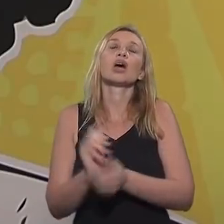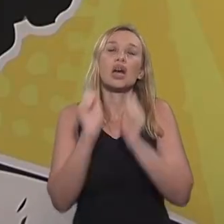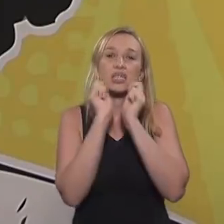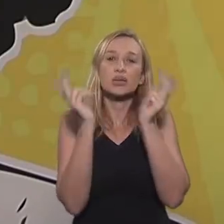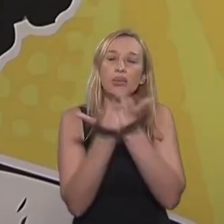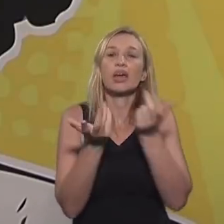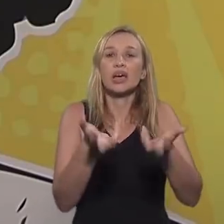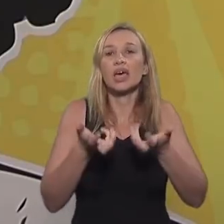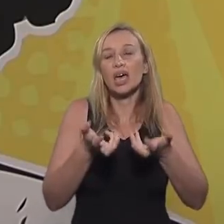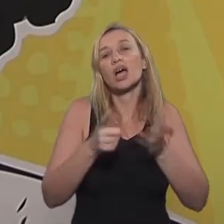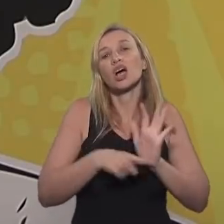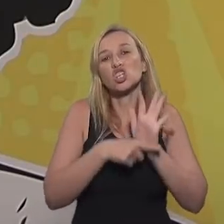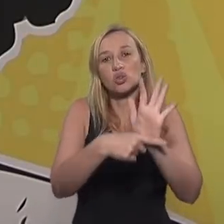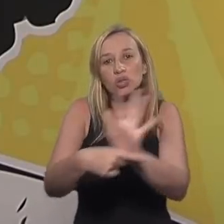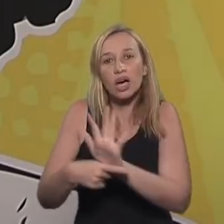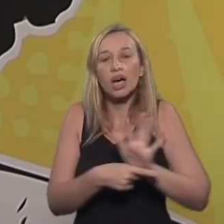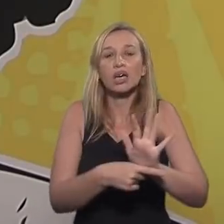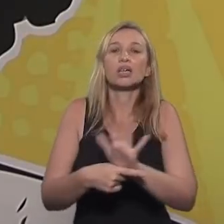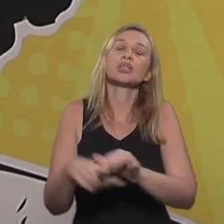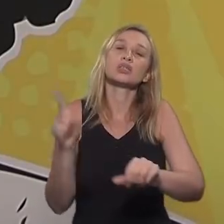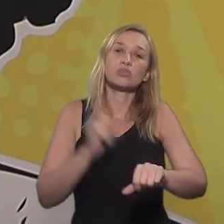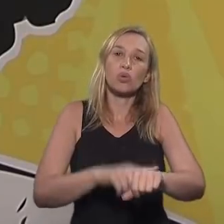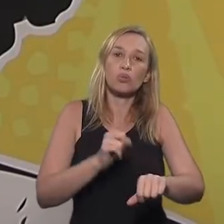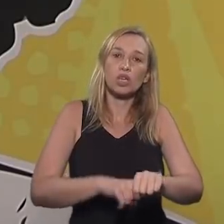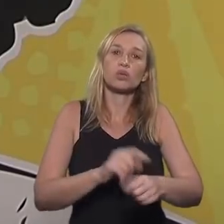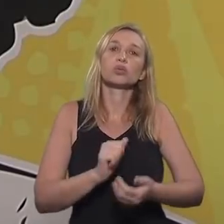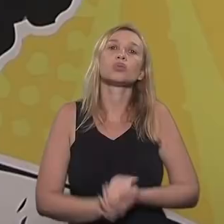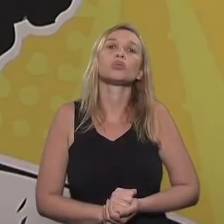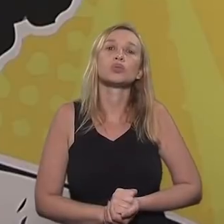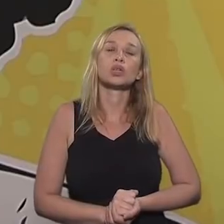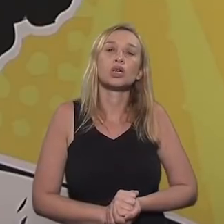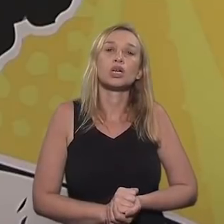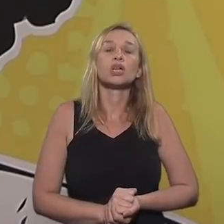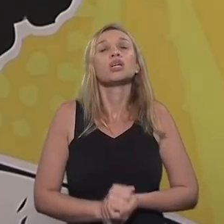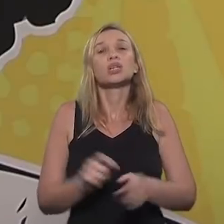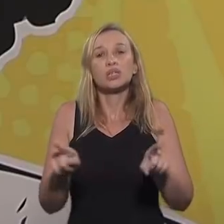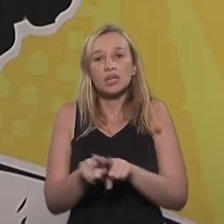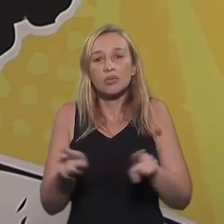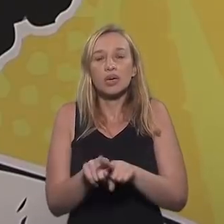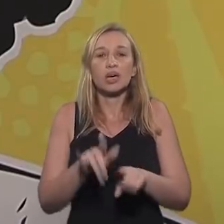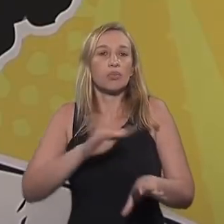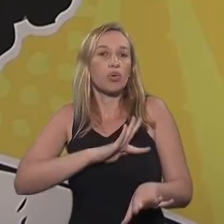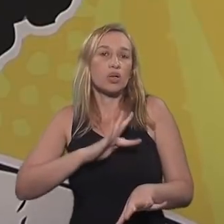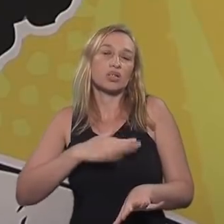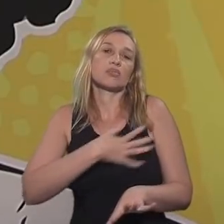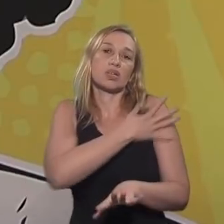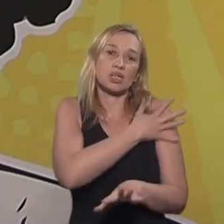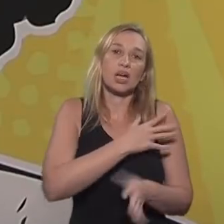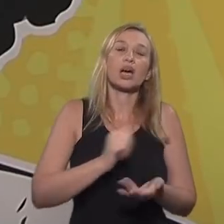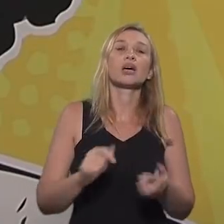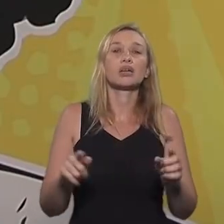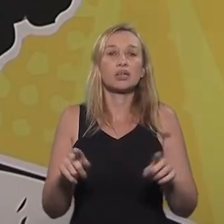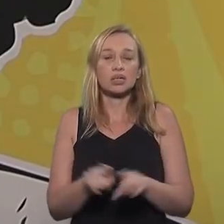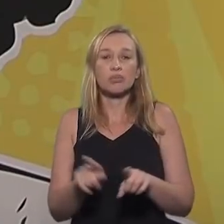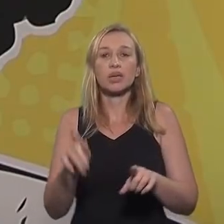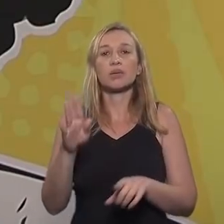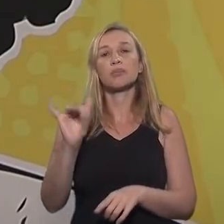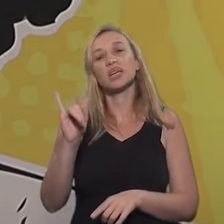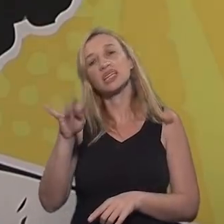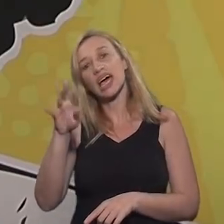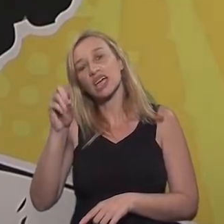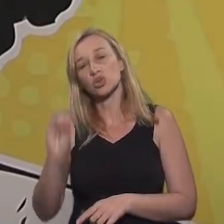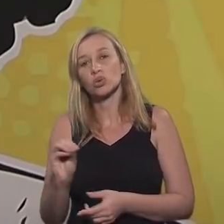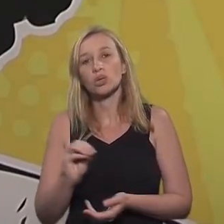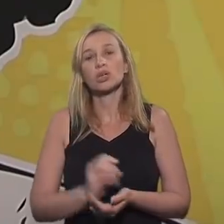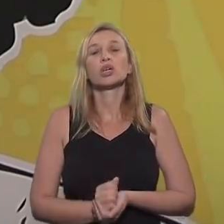está disposto, está com a disposição de ajudar nesse término das obras, dos equipamentos, e também em relação à Polícia Militar,